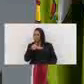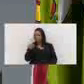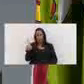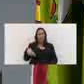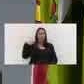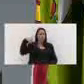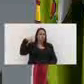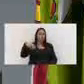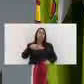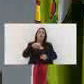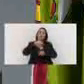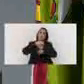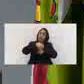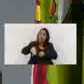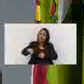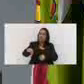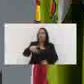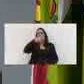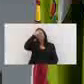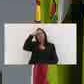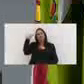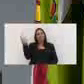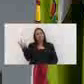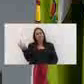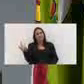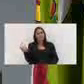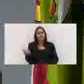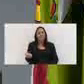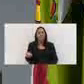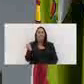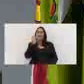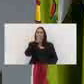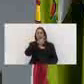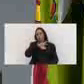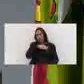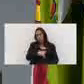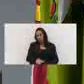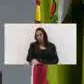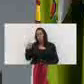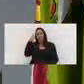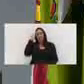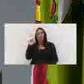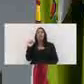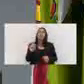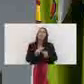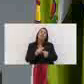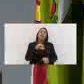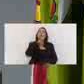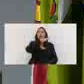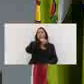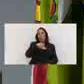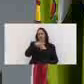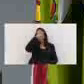que leva as pessoas à maldade, a entender o que faz o mal para as pessoas, né,